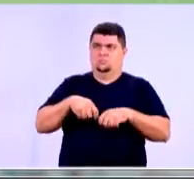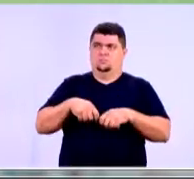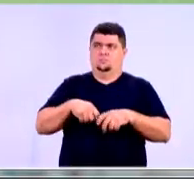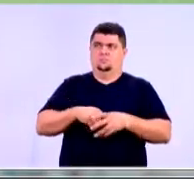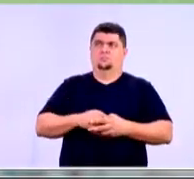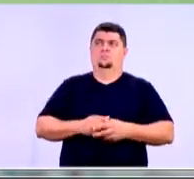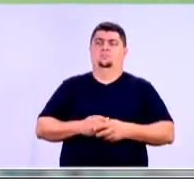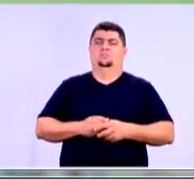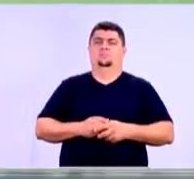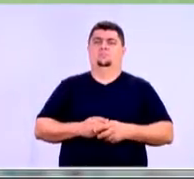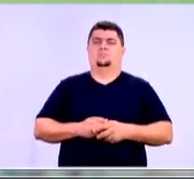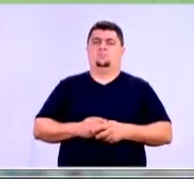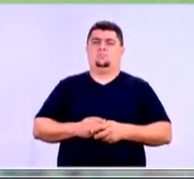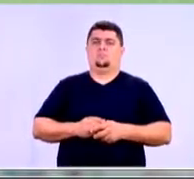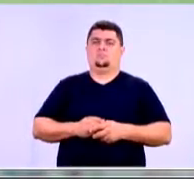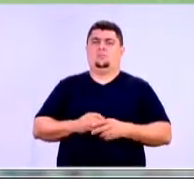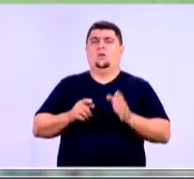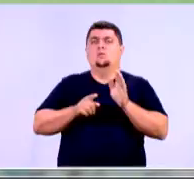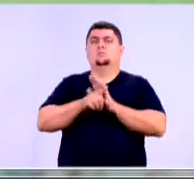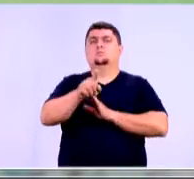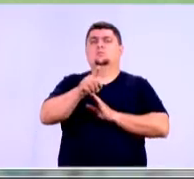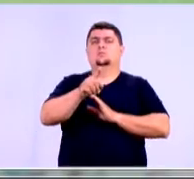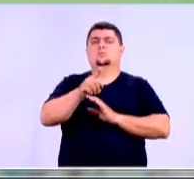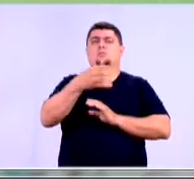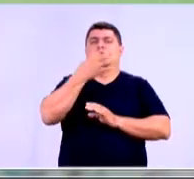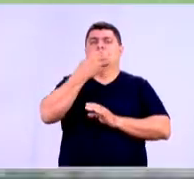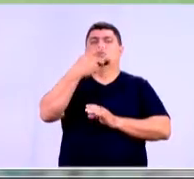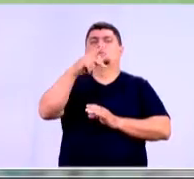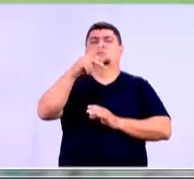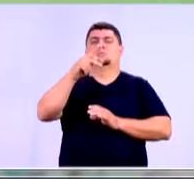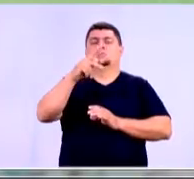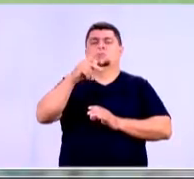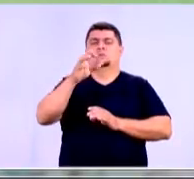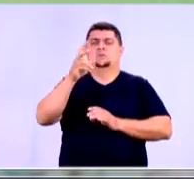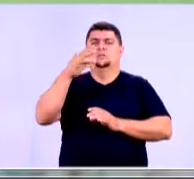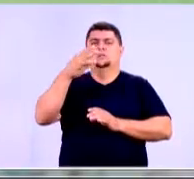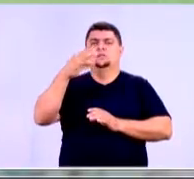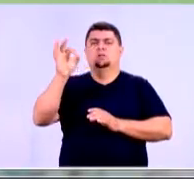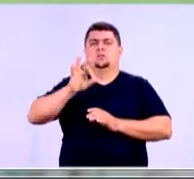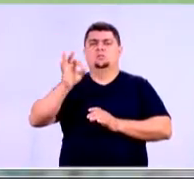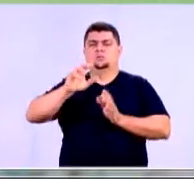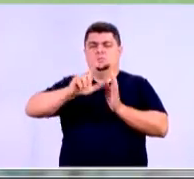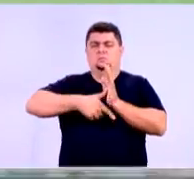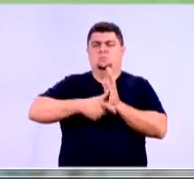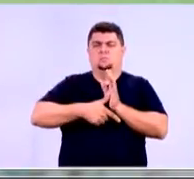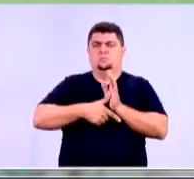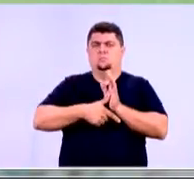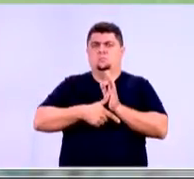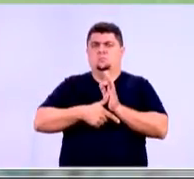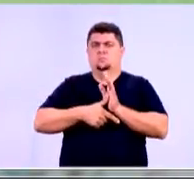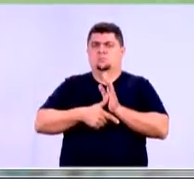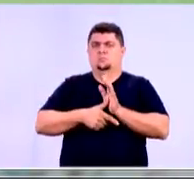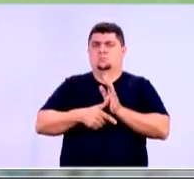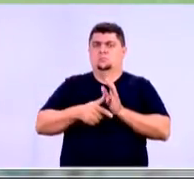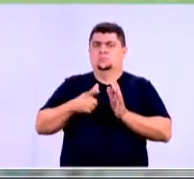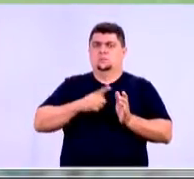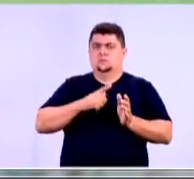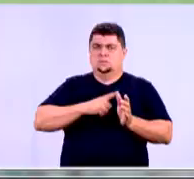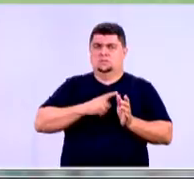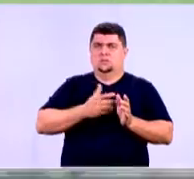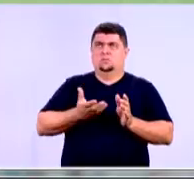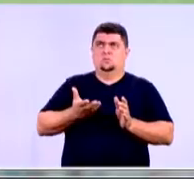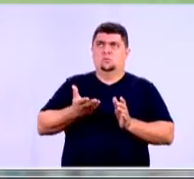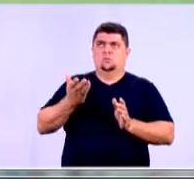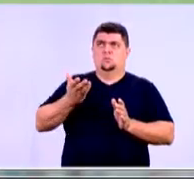vendas a prazo? Pergunto para vocês, vocês acham que o fato dele estar com 30% de inadimplência e essa inadimplência estar